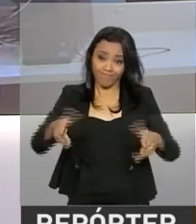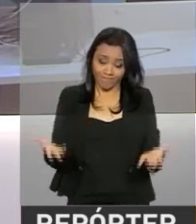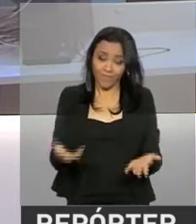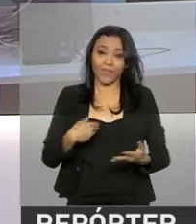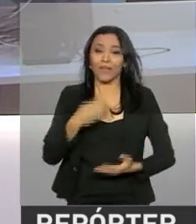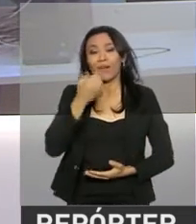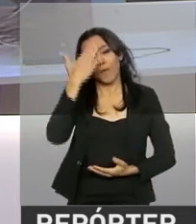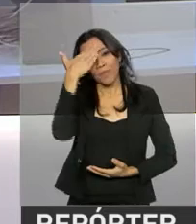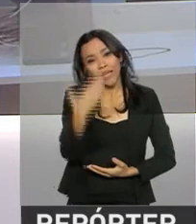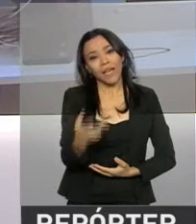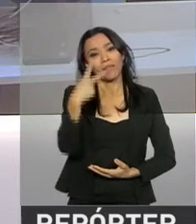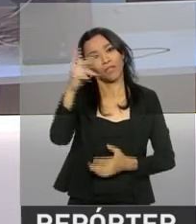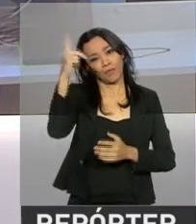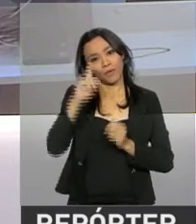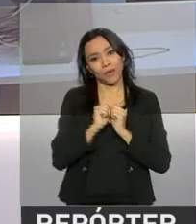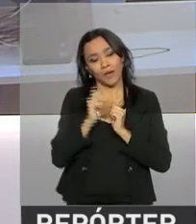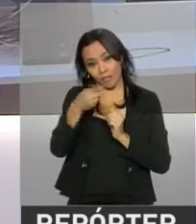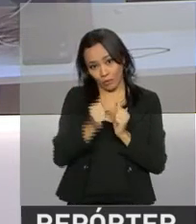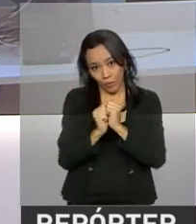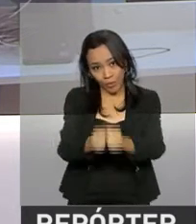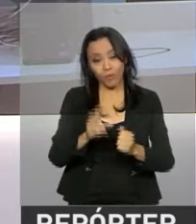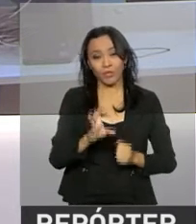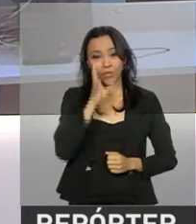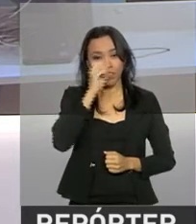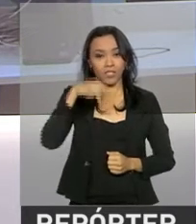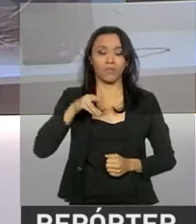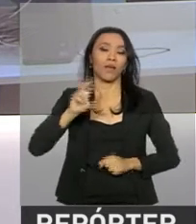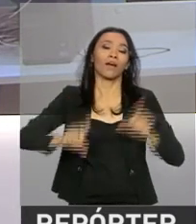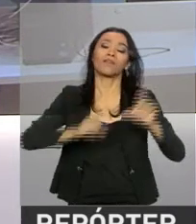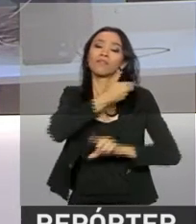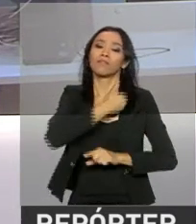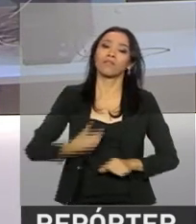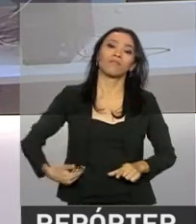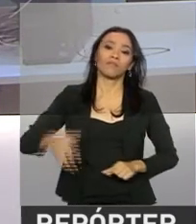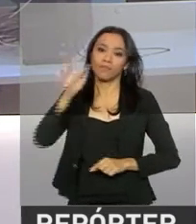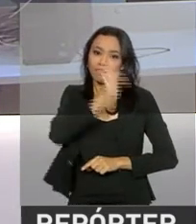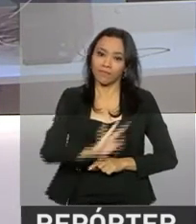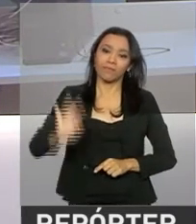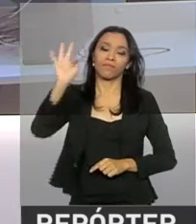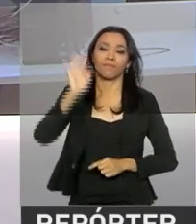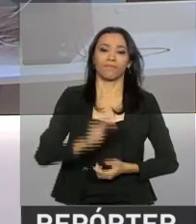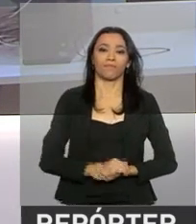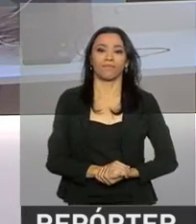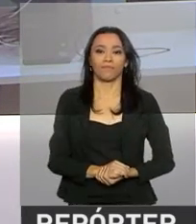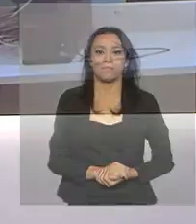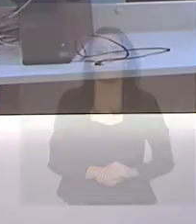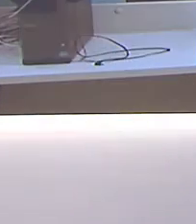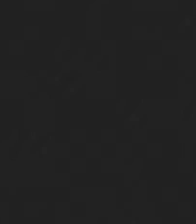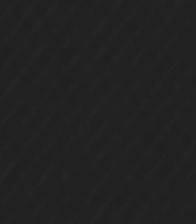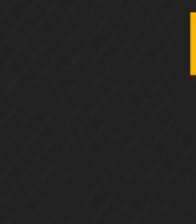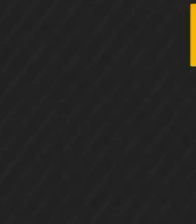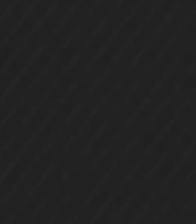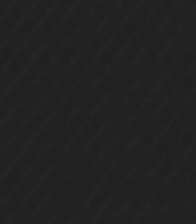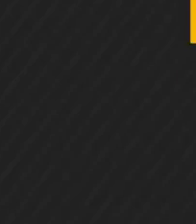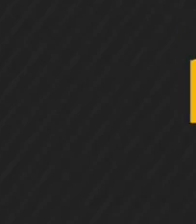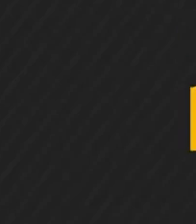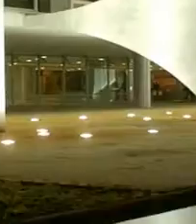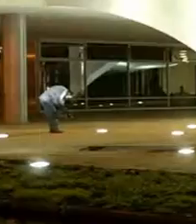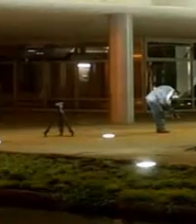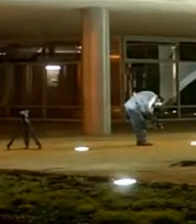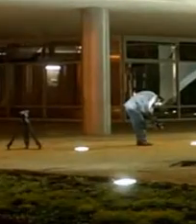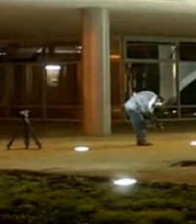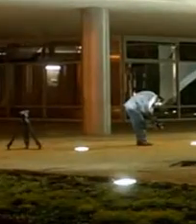sociais. Obrigada pela sua companhia e continue com a gente aqui na NBR, a TV do Governo Federal.